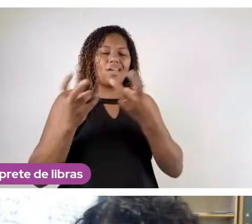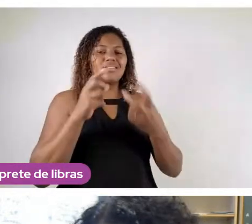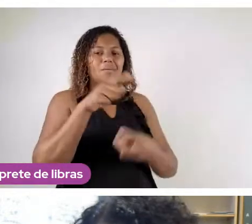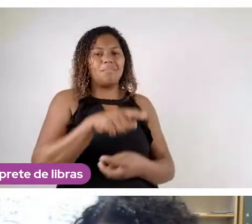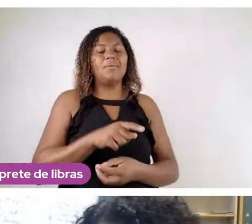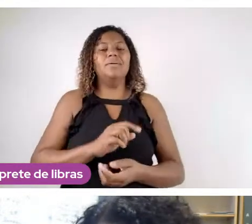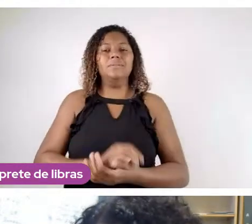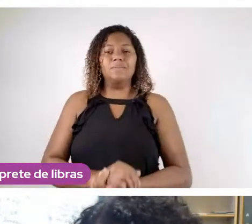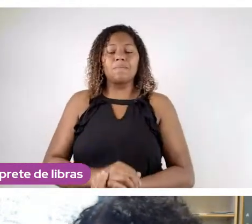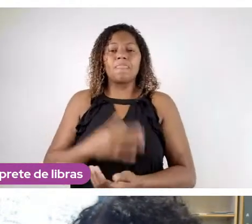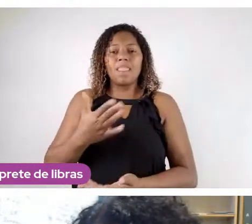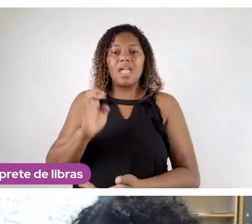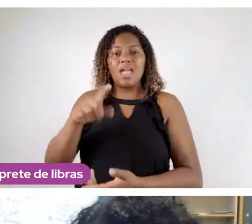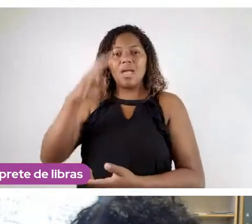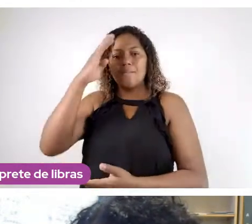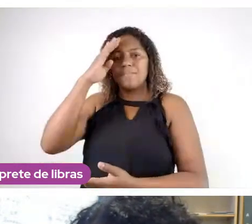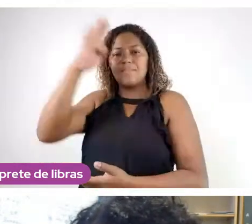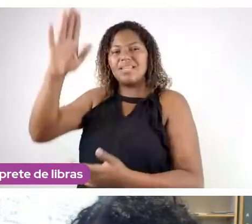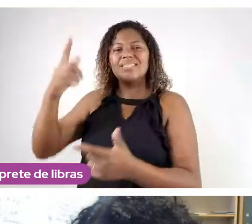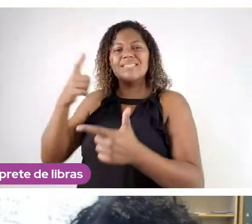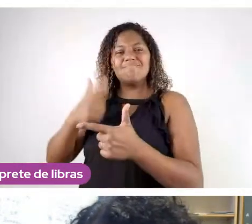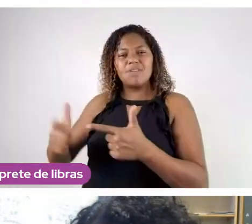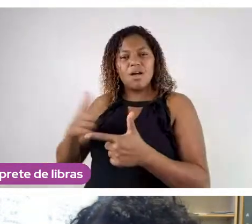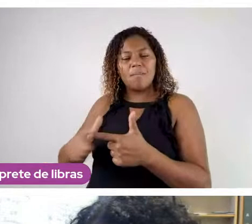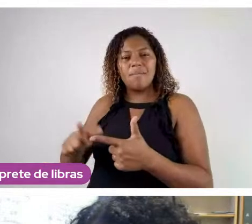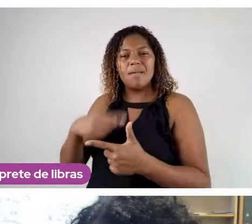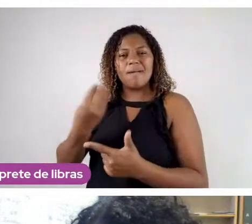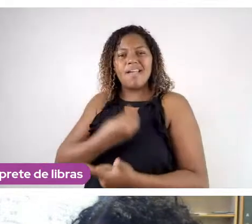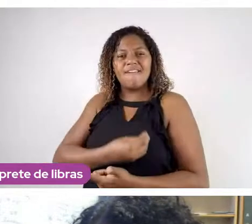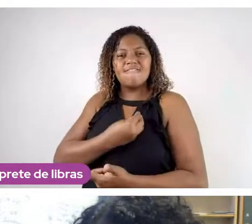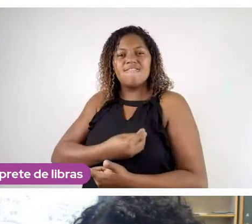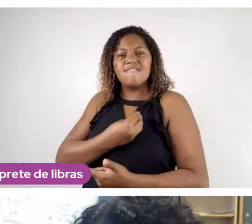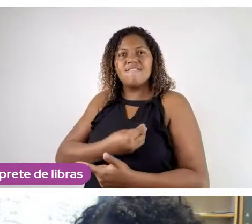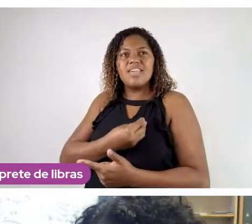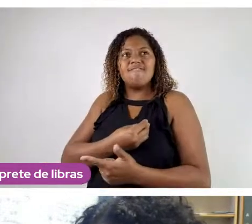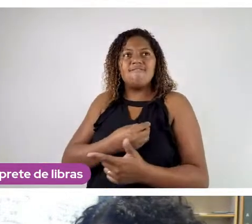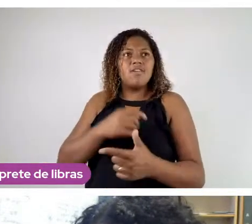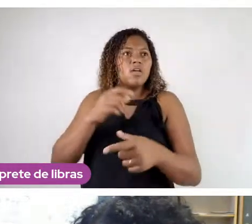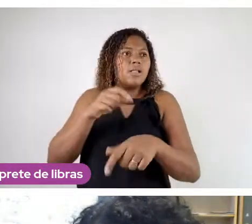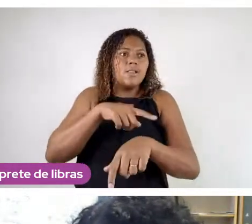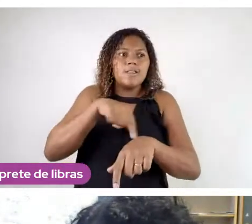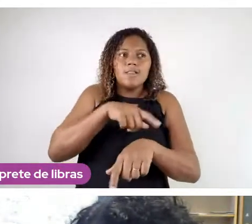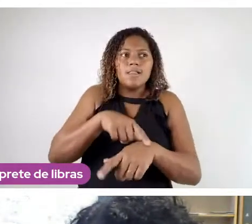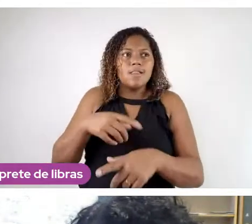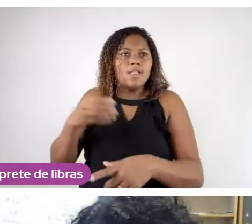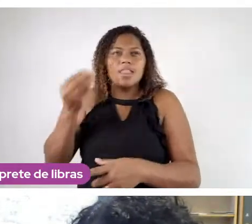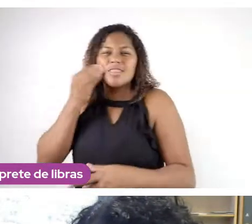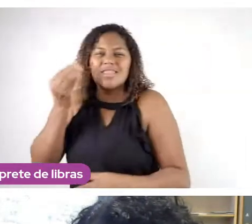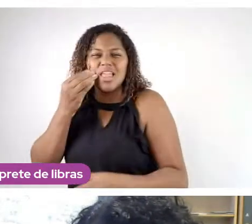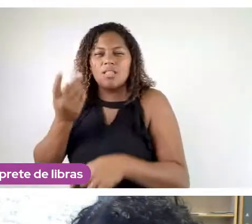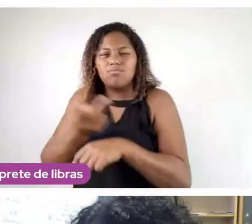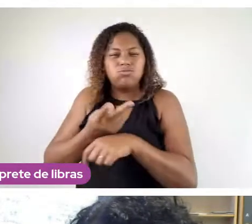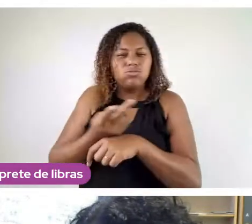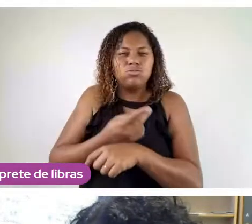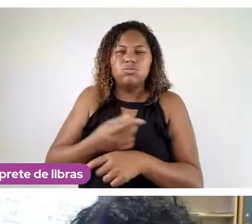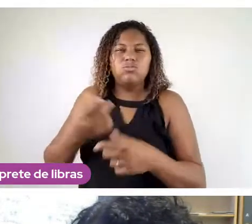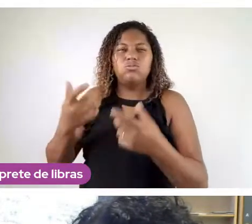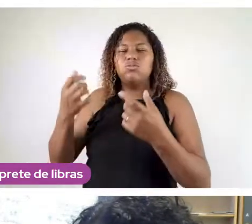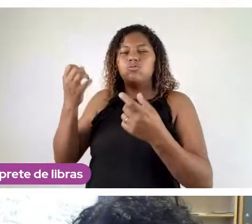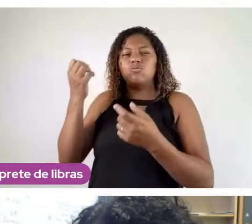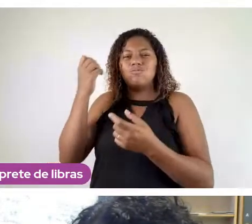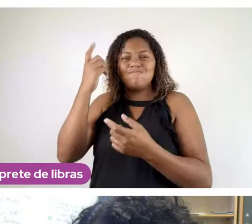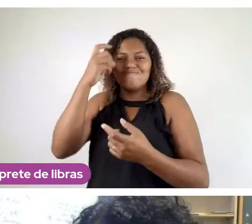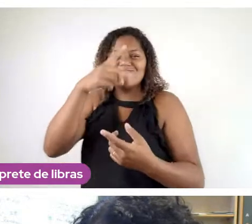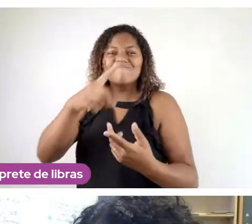dos principais problemas. A gente vive nesse contra-relógio com o oceano. Né? Aqui no Rio de Janeiro, nós vivemos na maior cidade